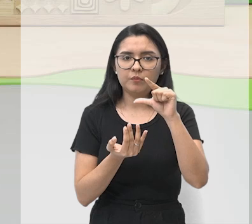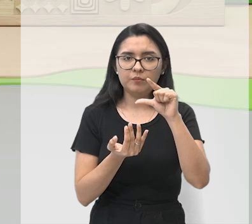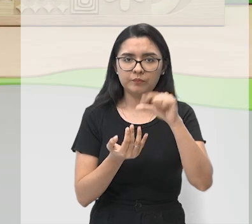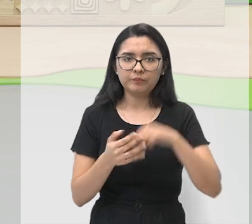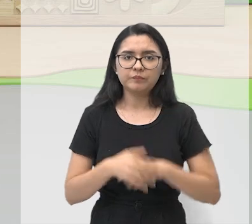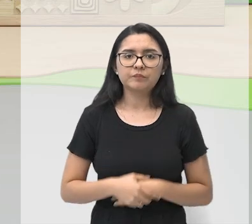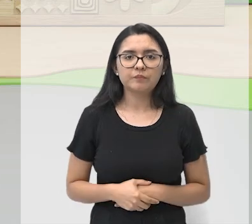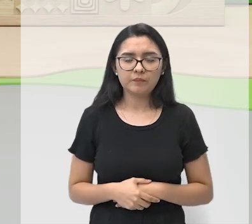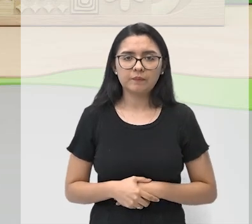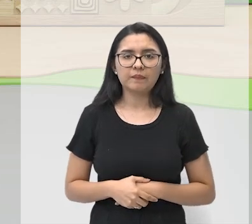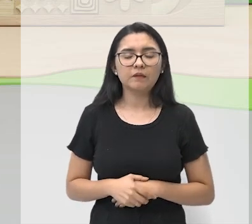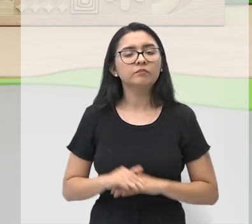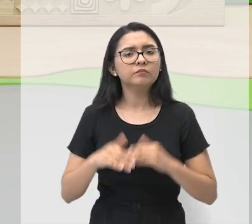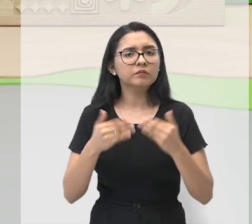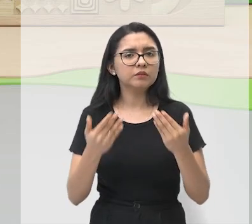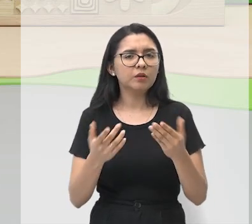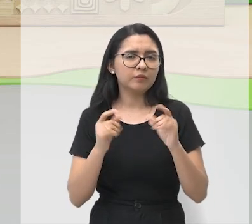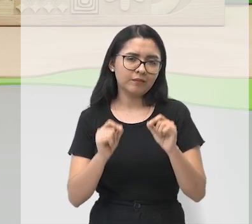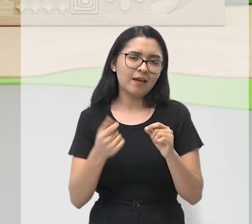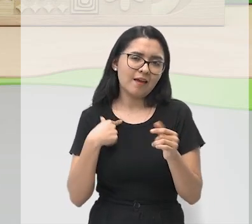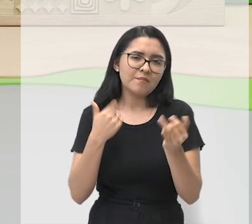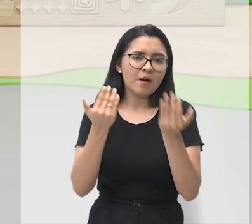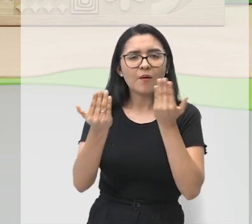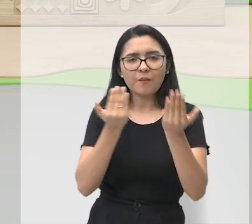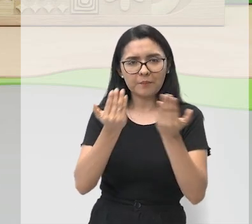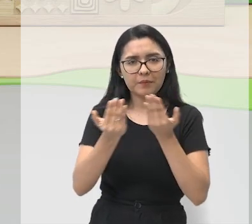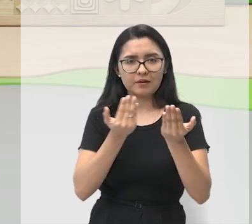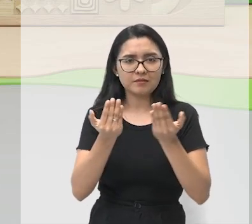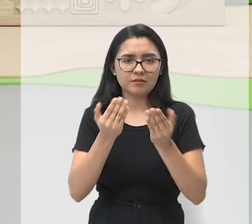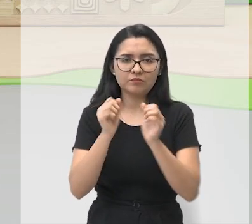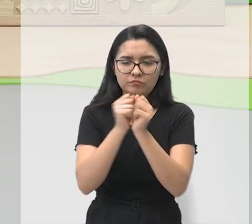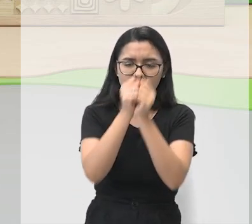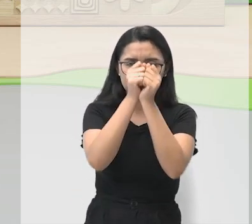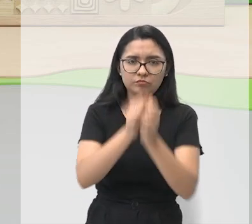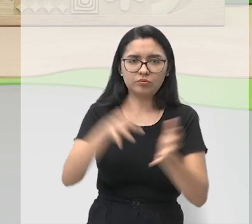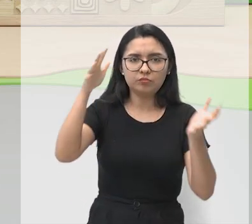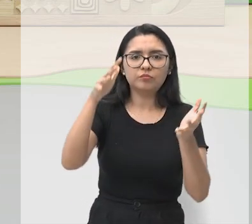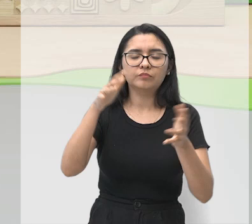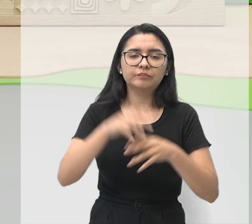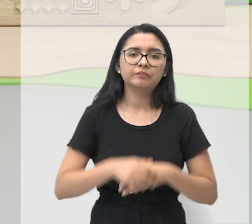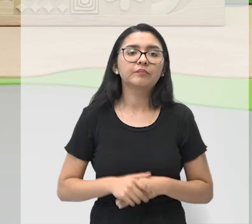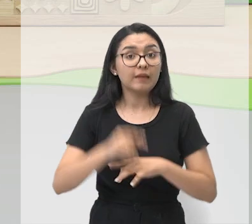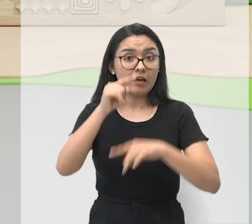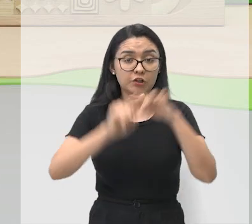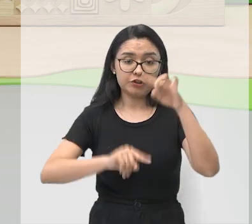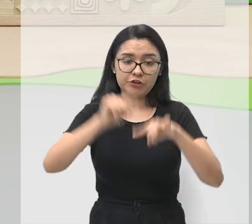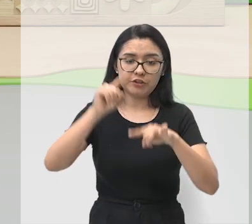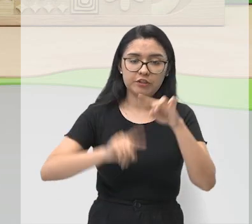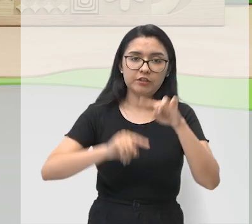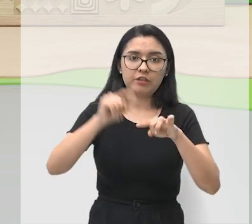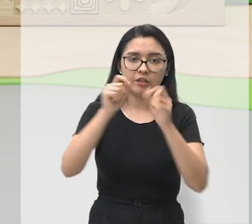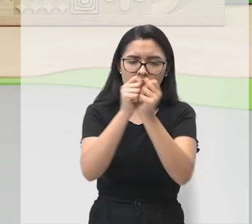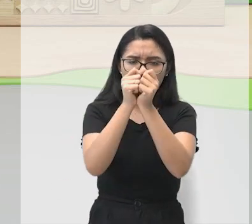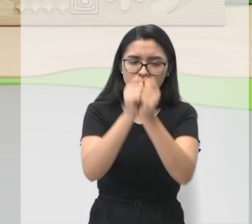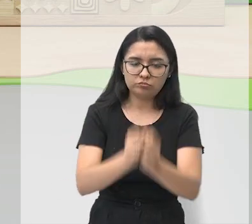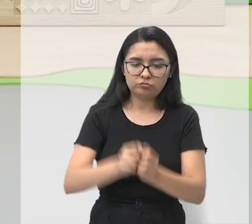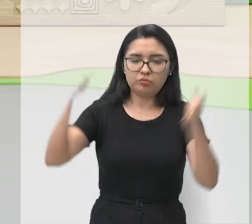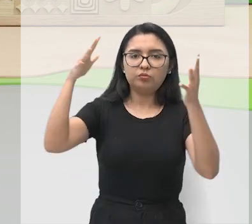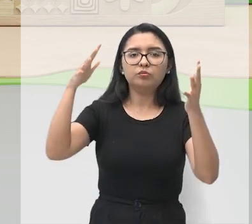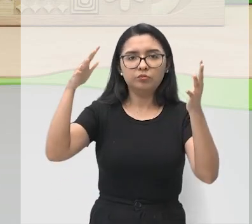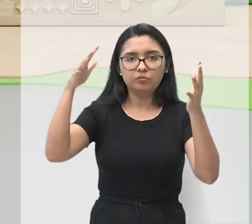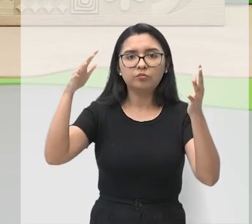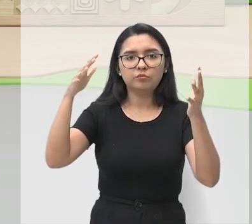né? Então, é mais ou menos isso, a supernova. A estrela vai lá, explode